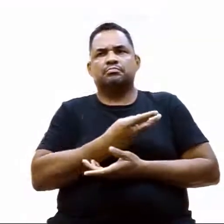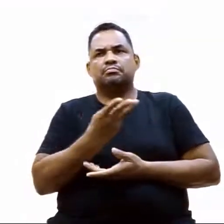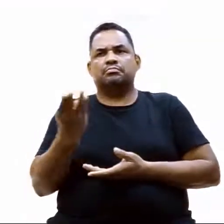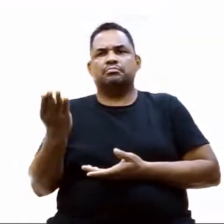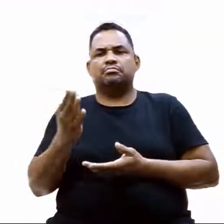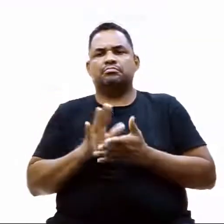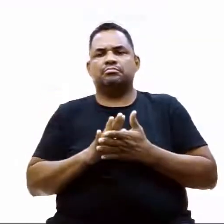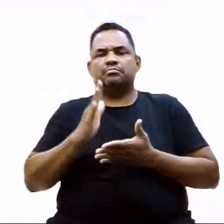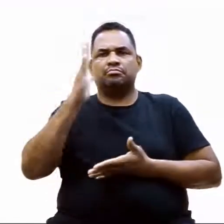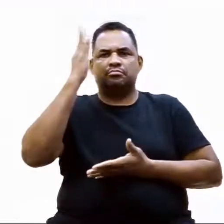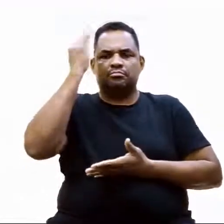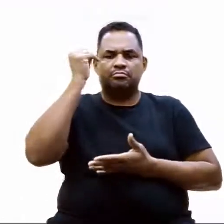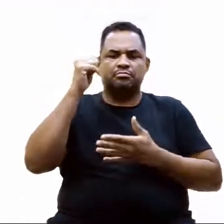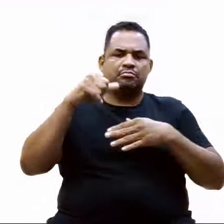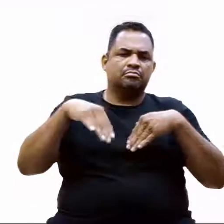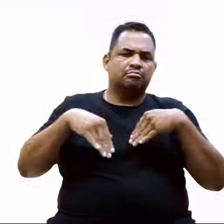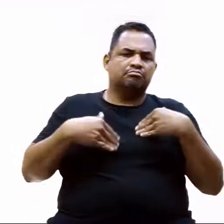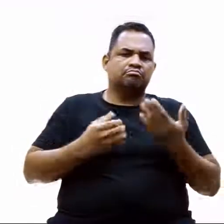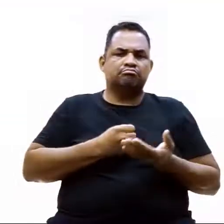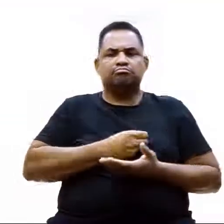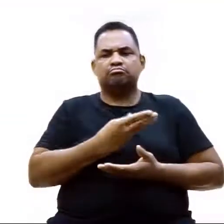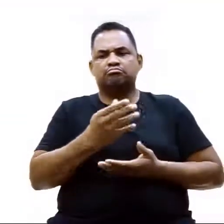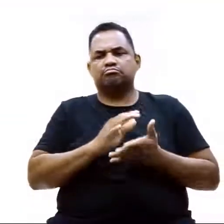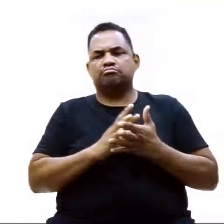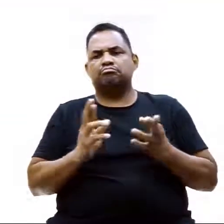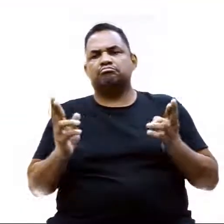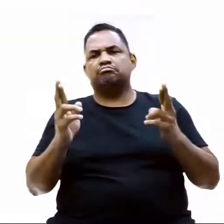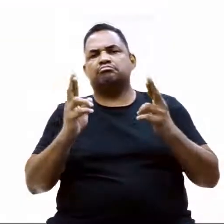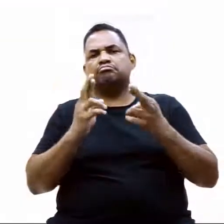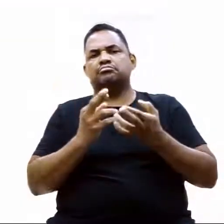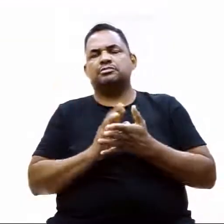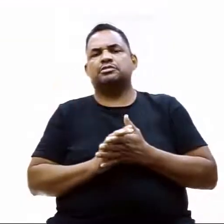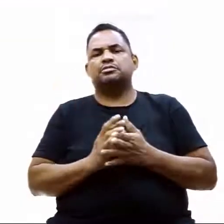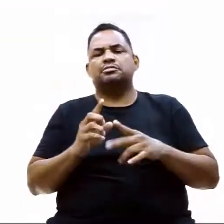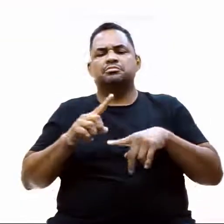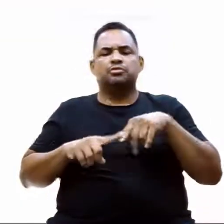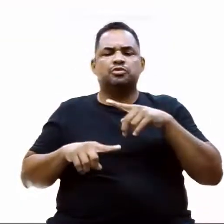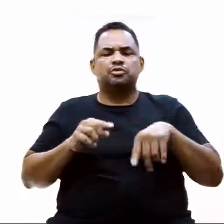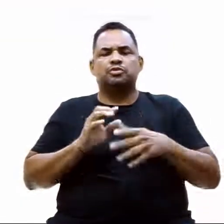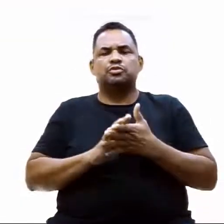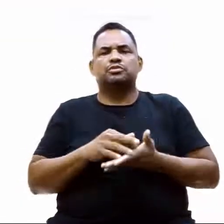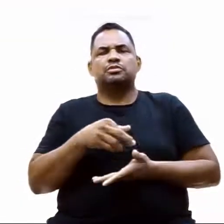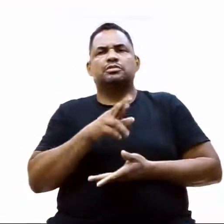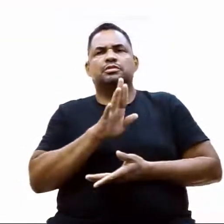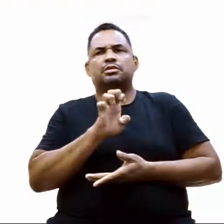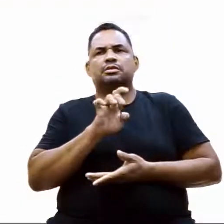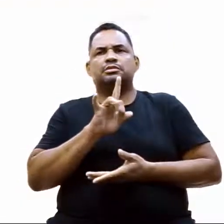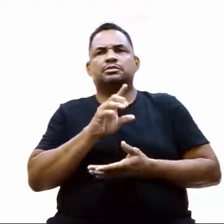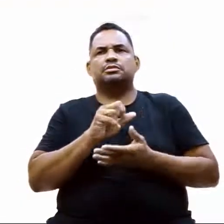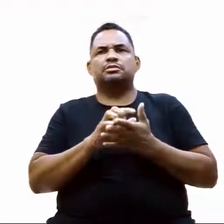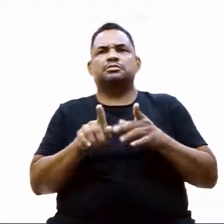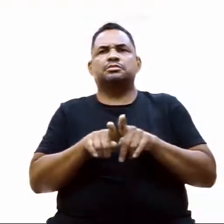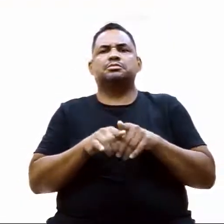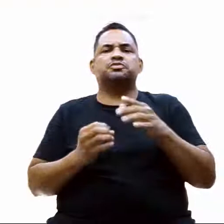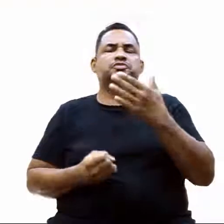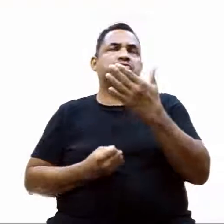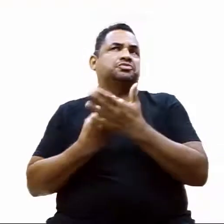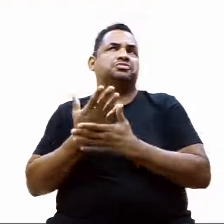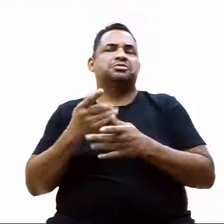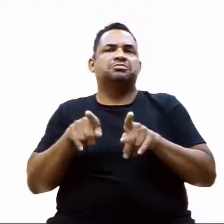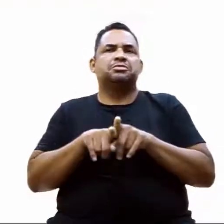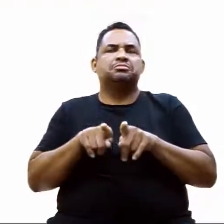Saber quanto de reagente, quanto de produto foi consumido, o produto foi gerado, etc e tal,